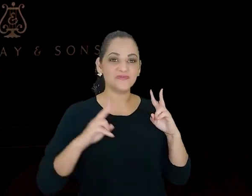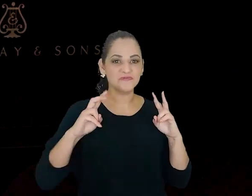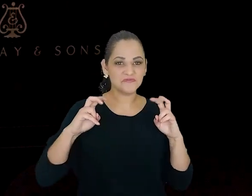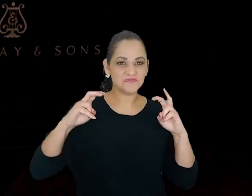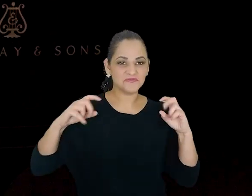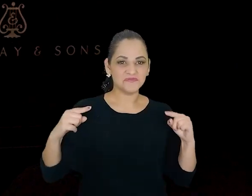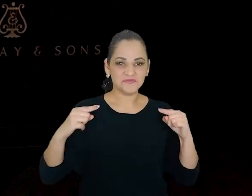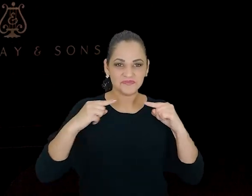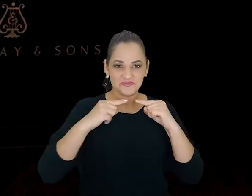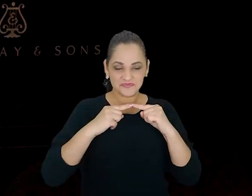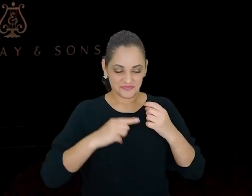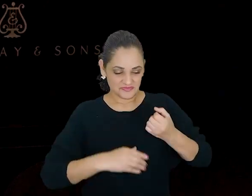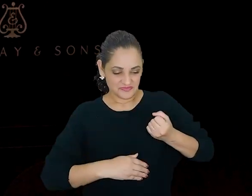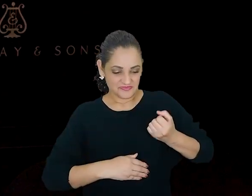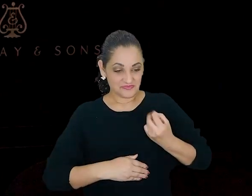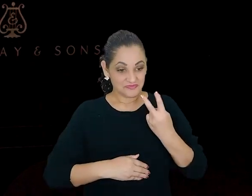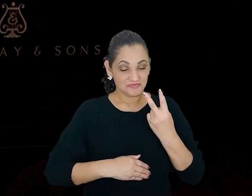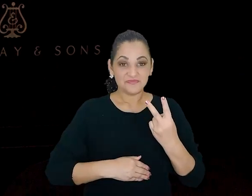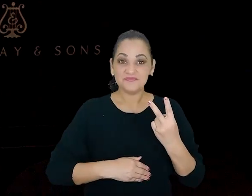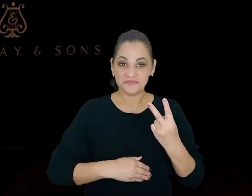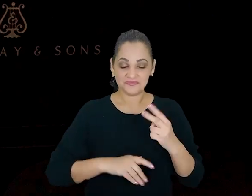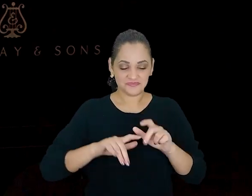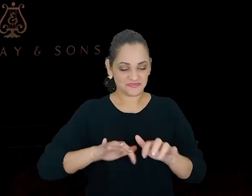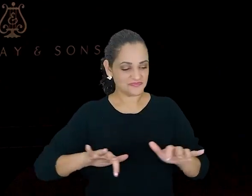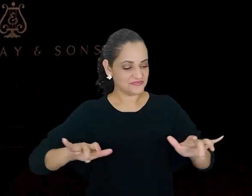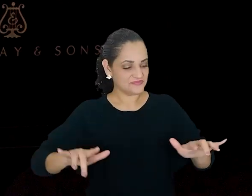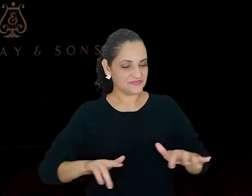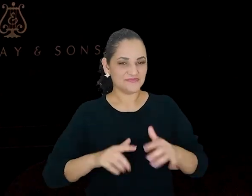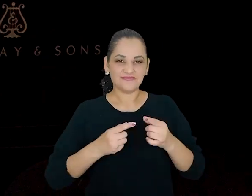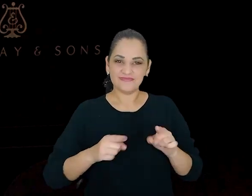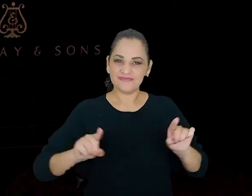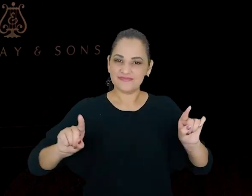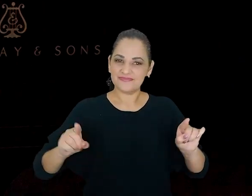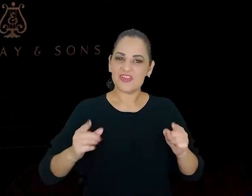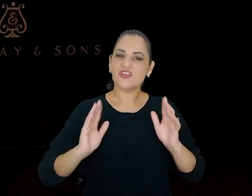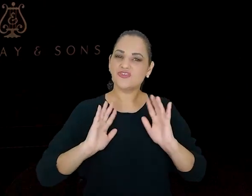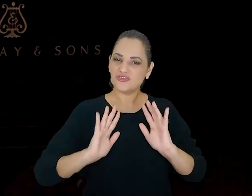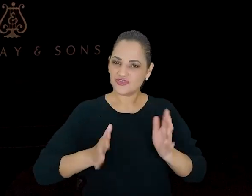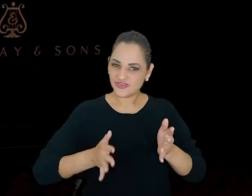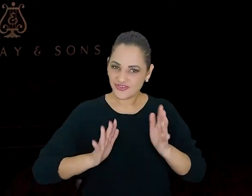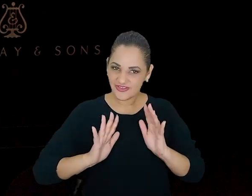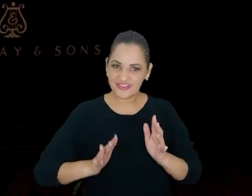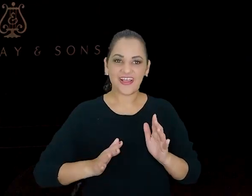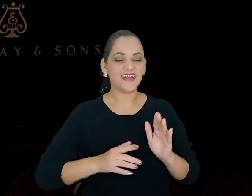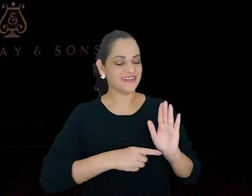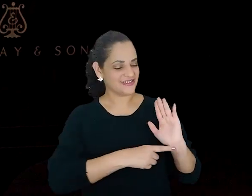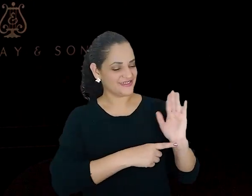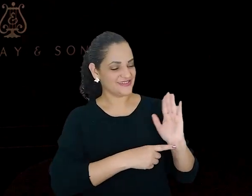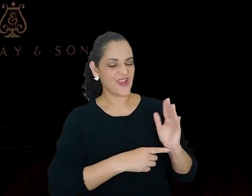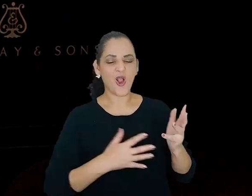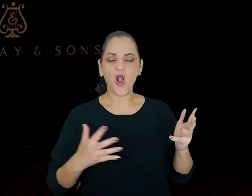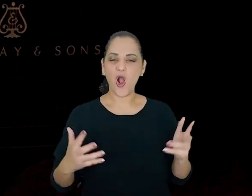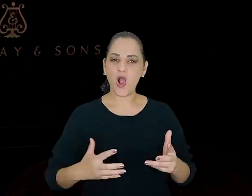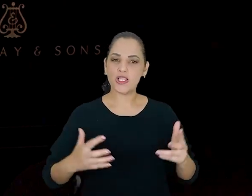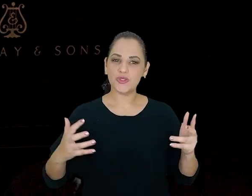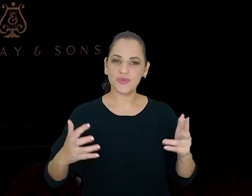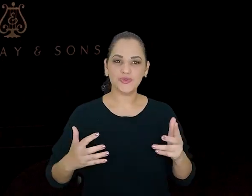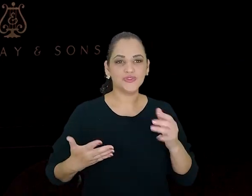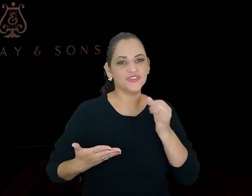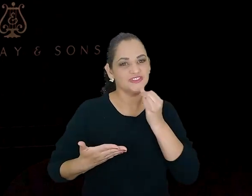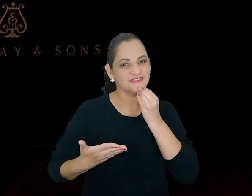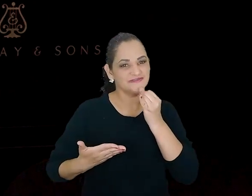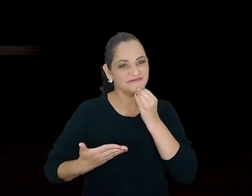parte do Concerto número 2 para piano e orquestra e já foi trilha sonora de filmes de Hollywood, como